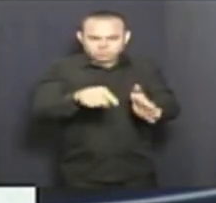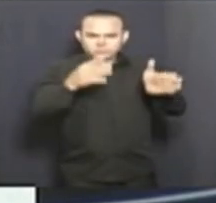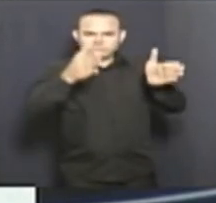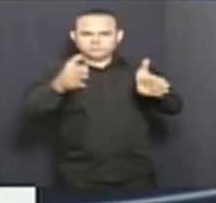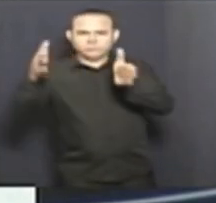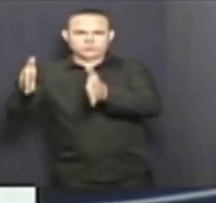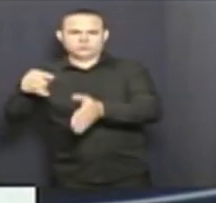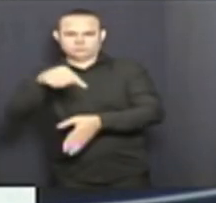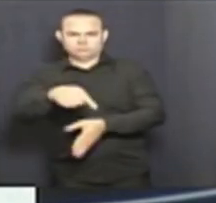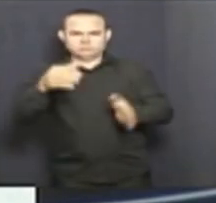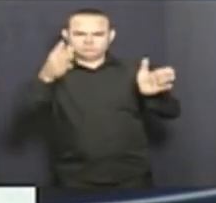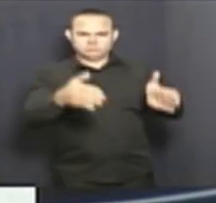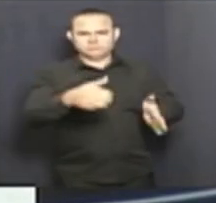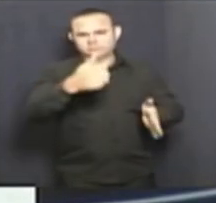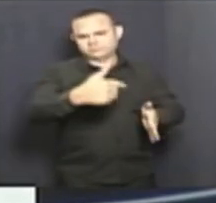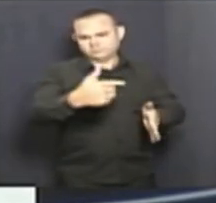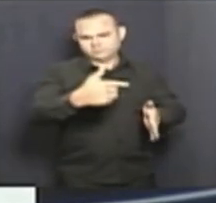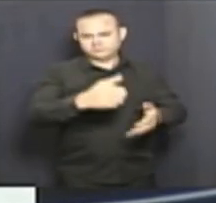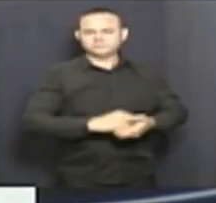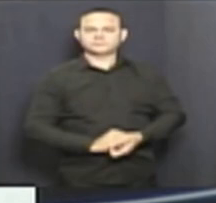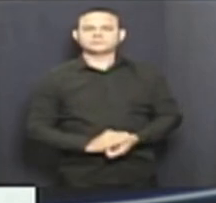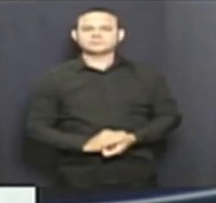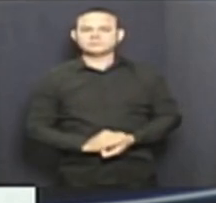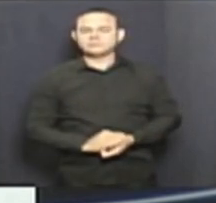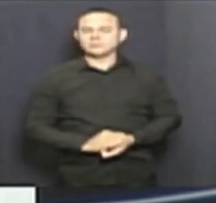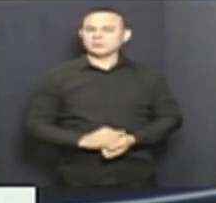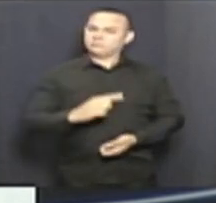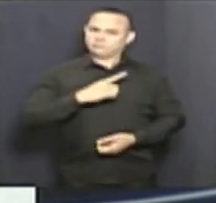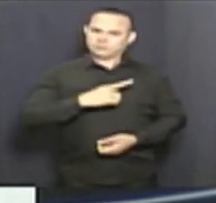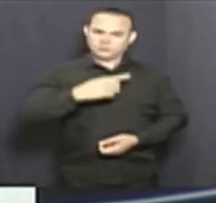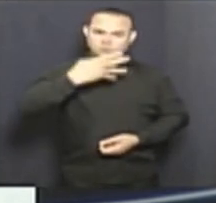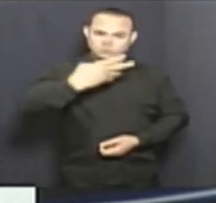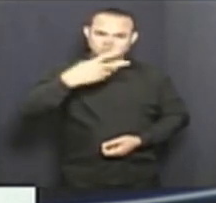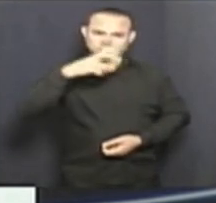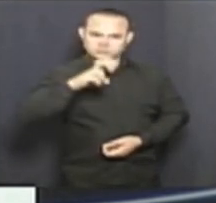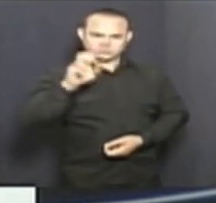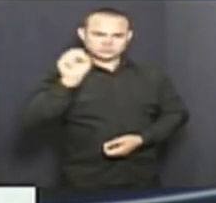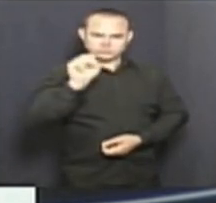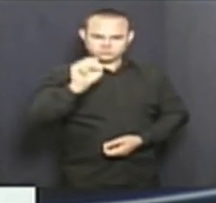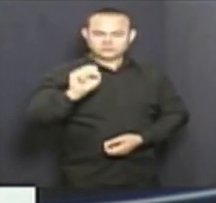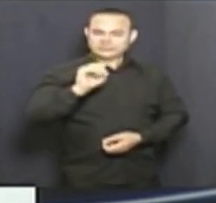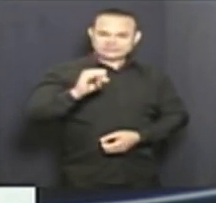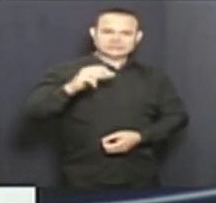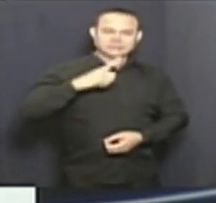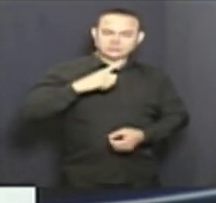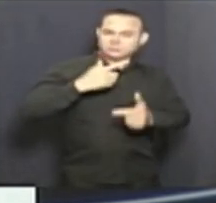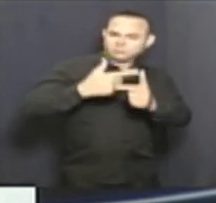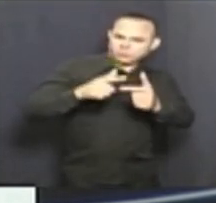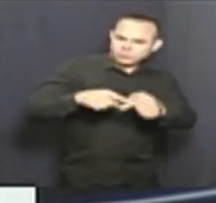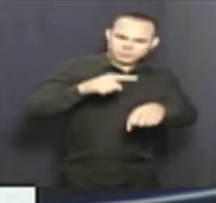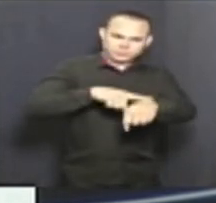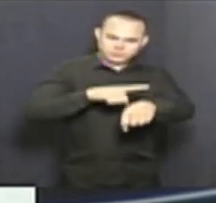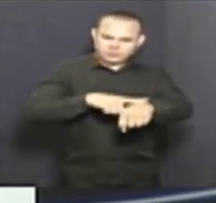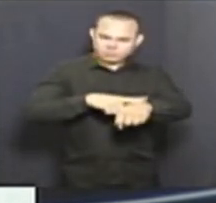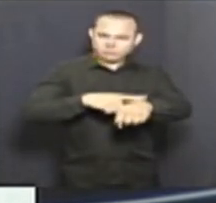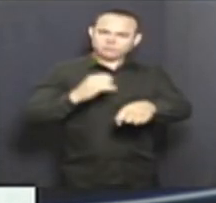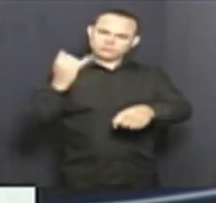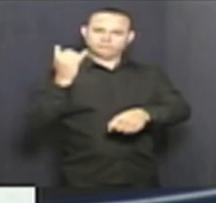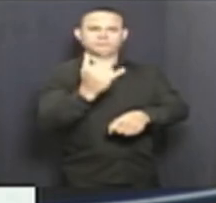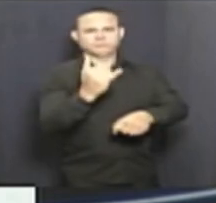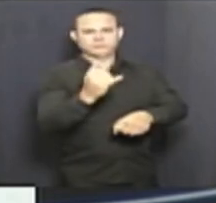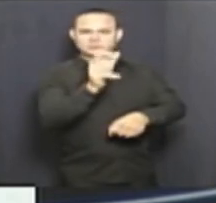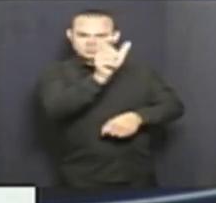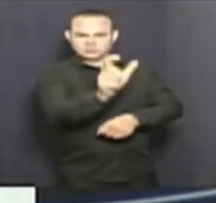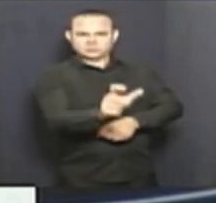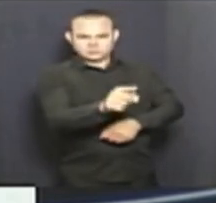problema com o tempo segundo dá pra ver bento 45 segundos caso nós temos problema com o tempo da pergunta eu vou avisar quando estava